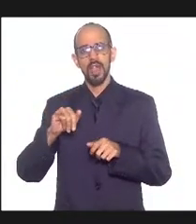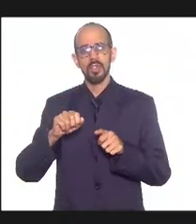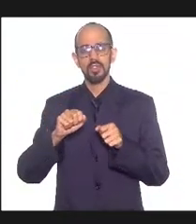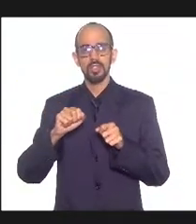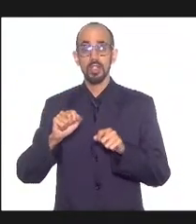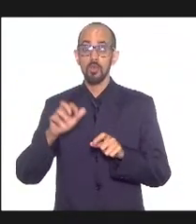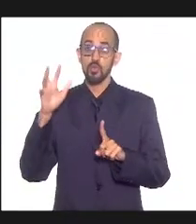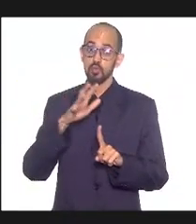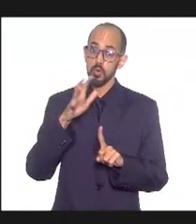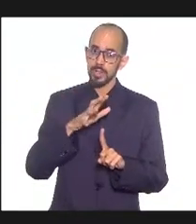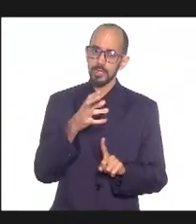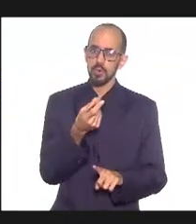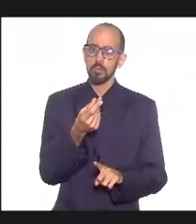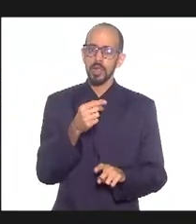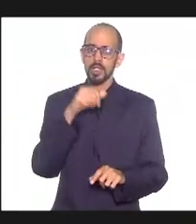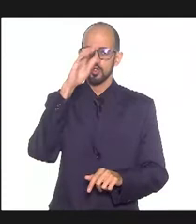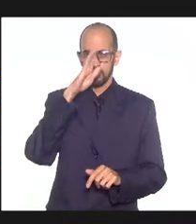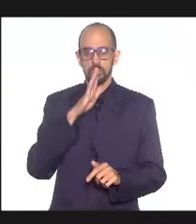uma grande